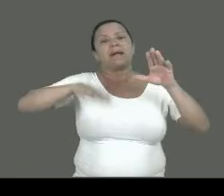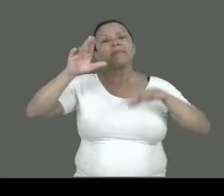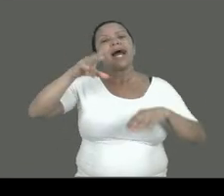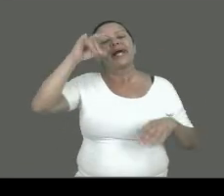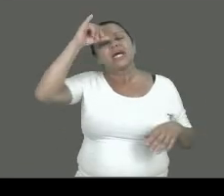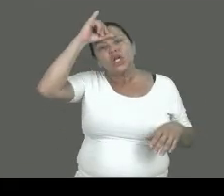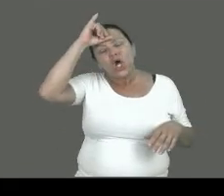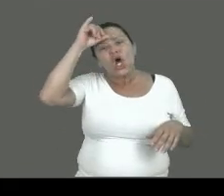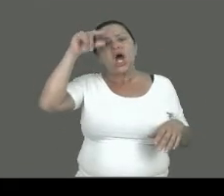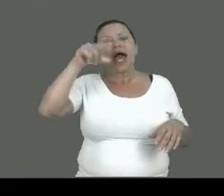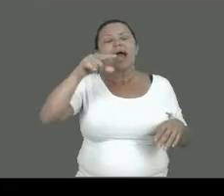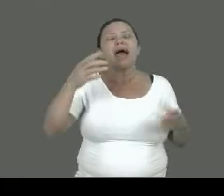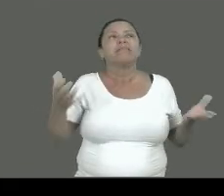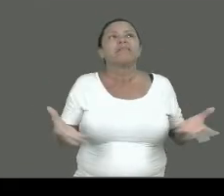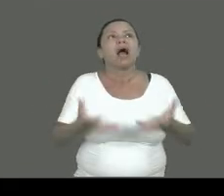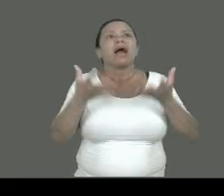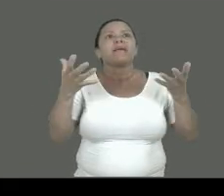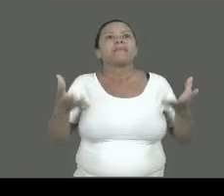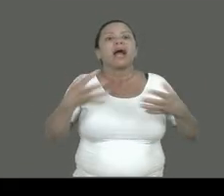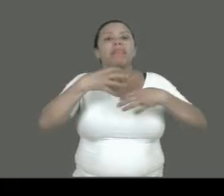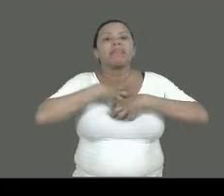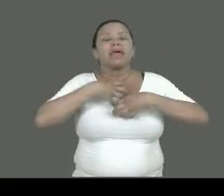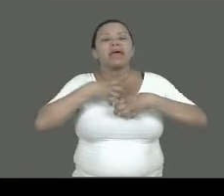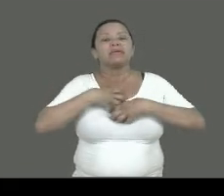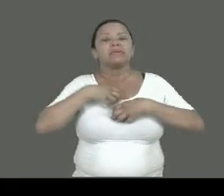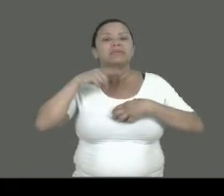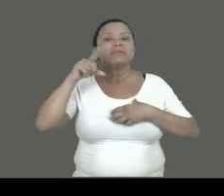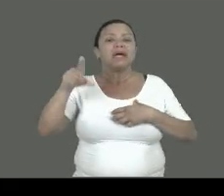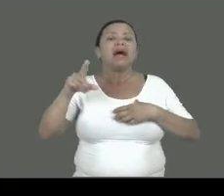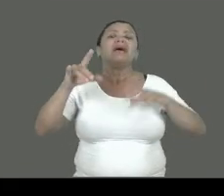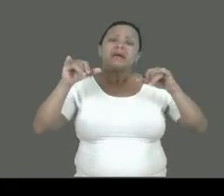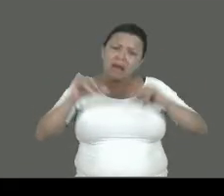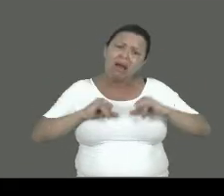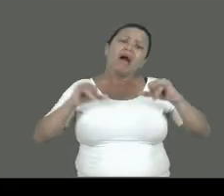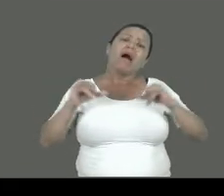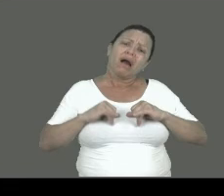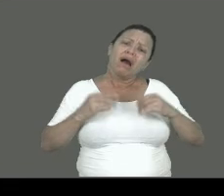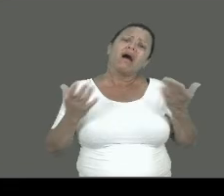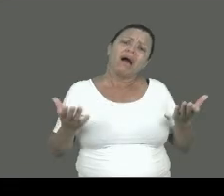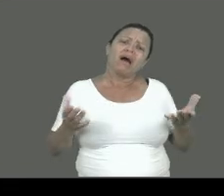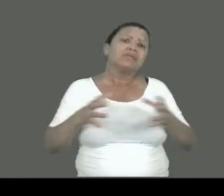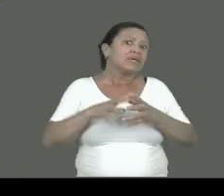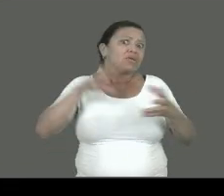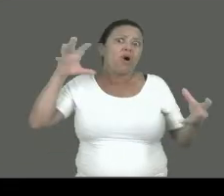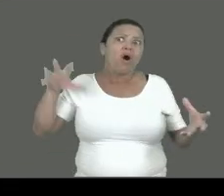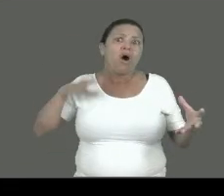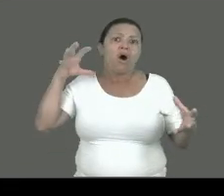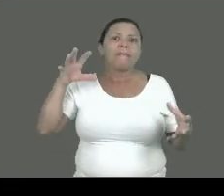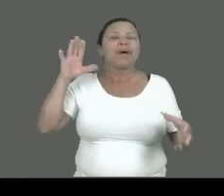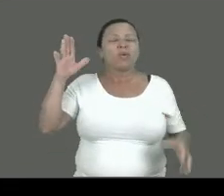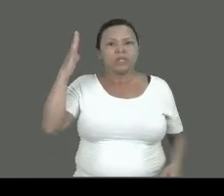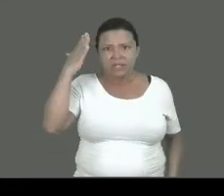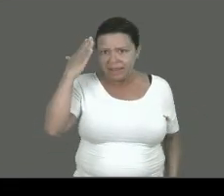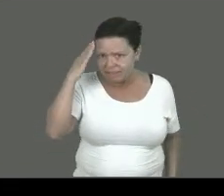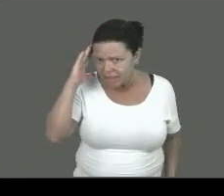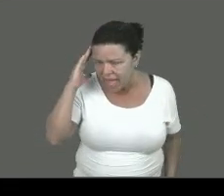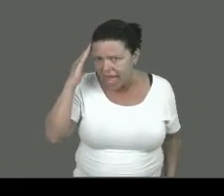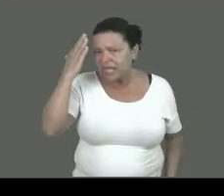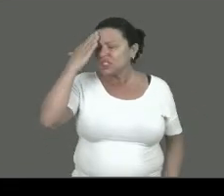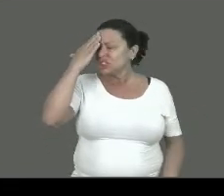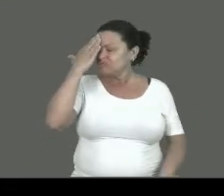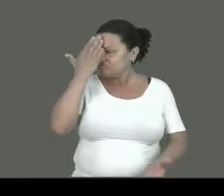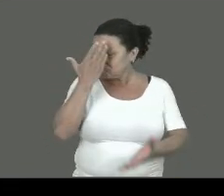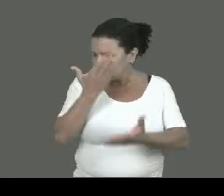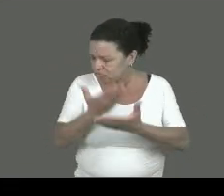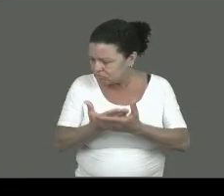ignorância que é motivada aqui dentro dela, causa um sofrimento enorme. Mas quando ela compreende, quando ela se